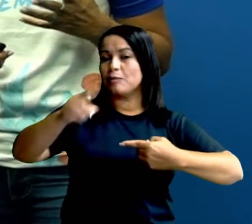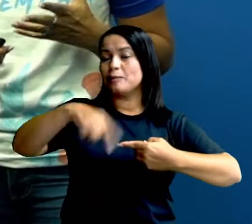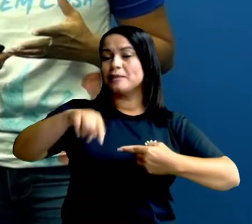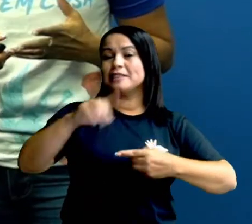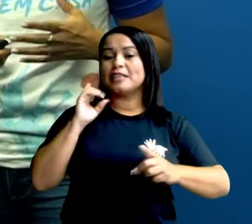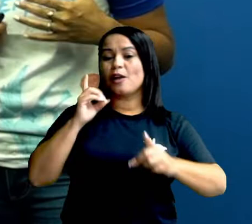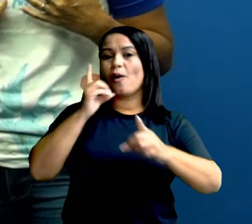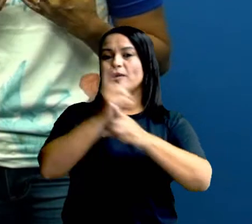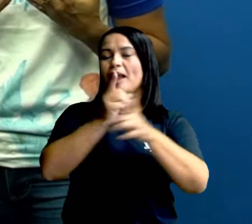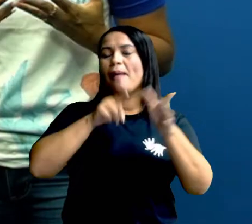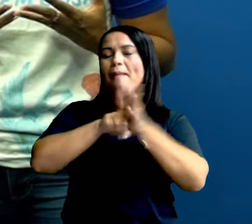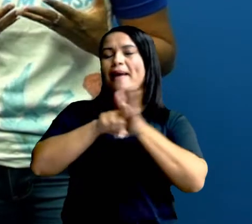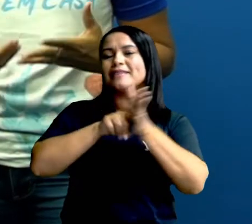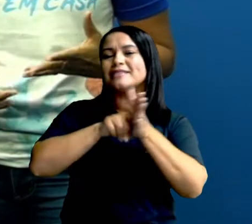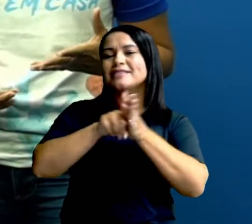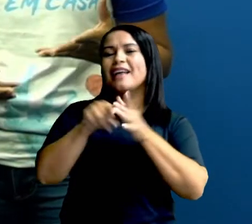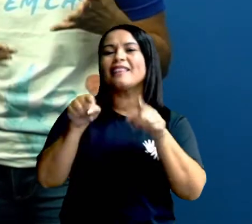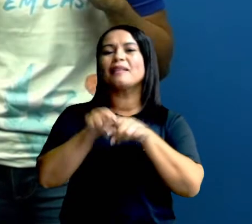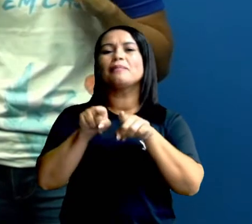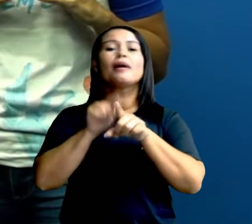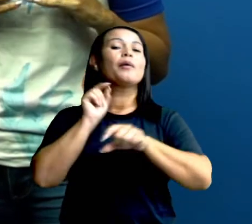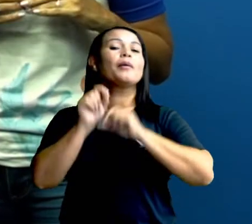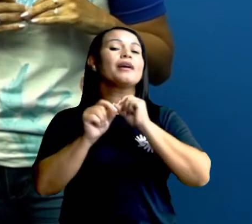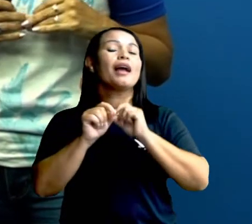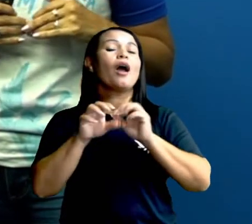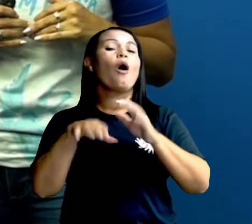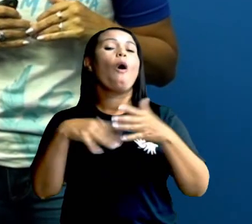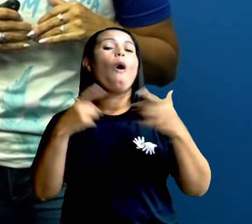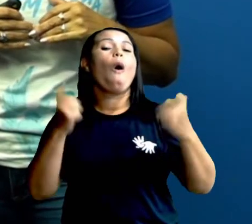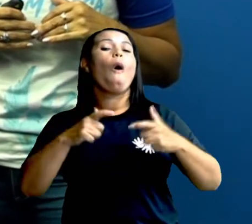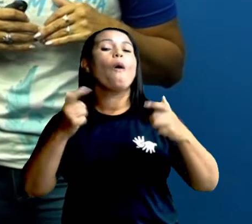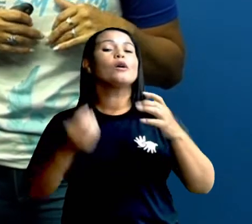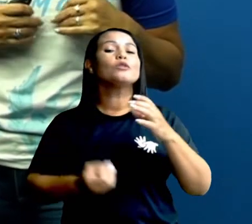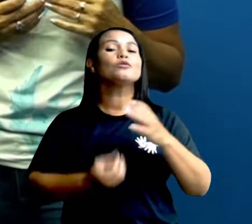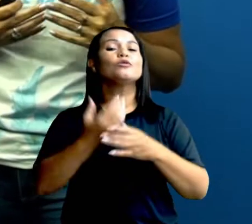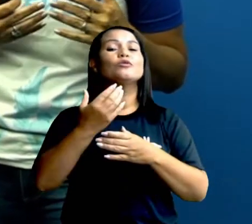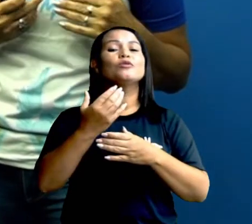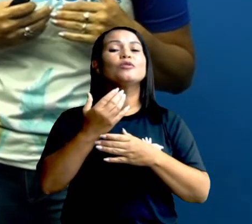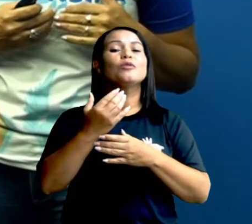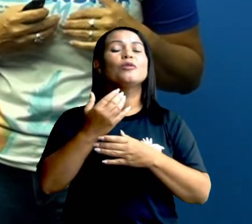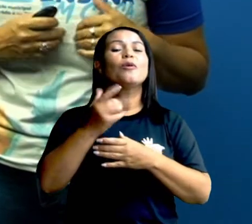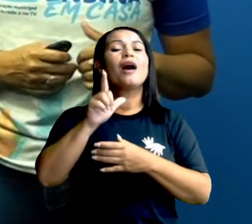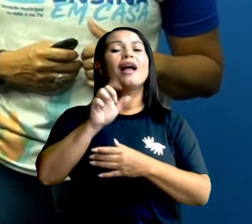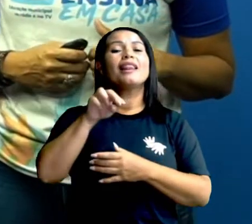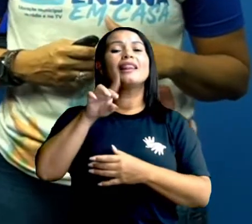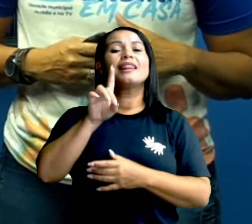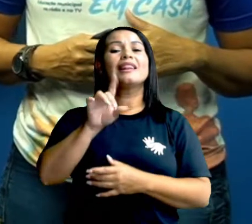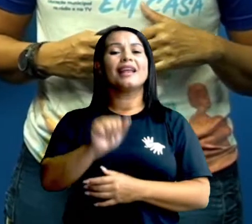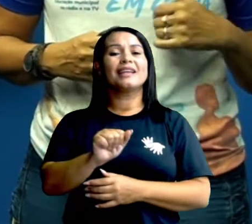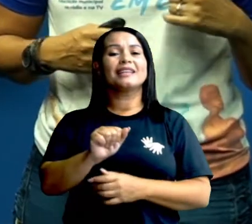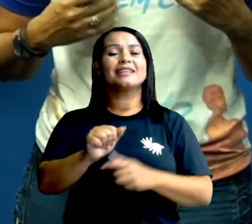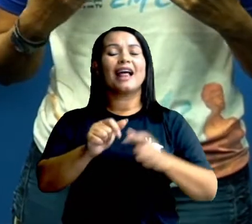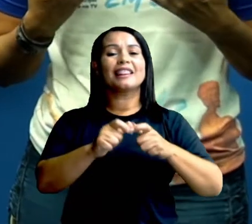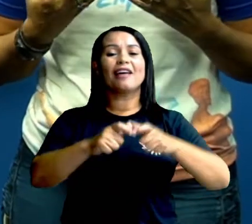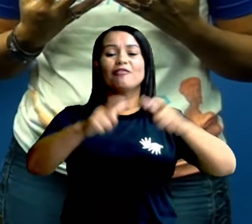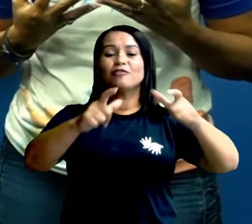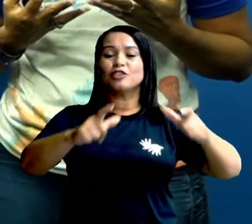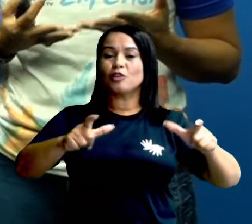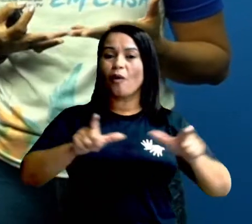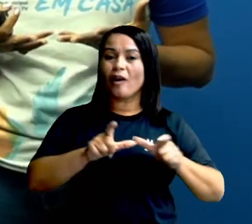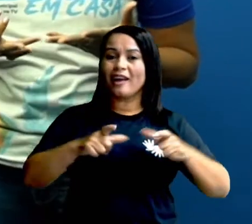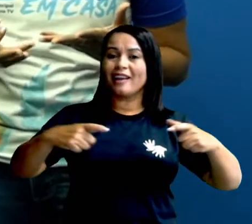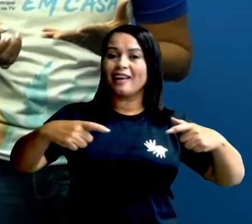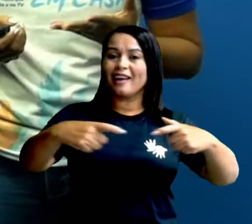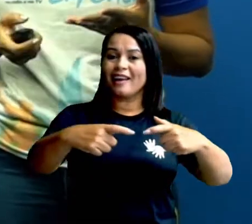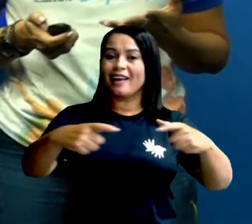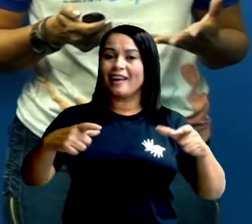vocês descobrissem, pesquisassem qual é a origem da lenda da Vitória Régia. Então, a Vitória Régia é